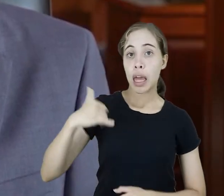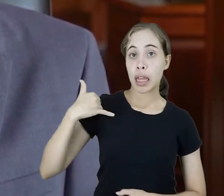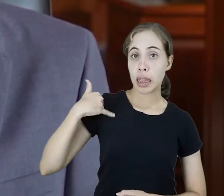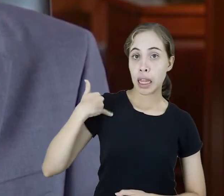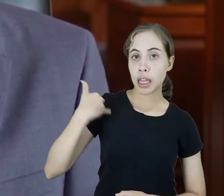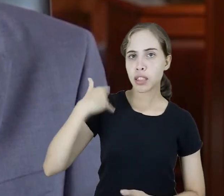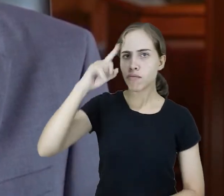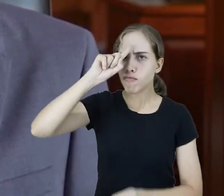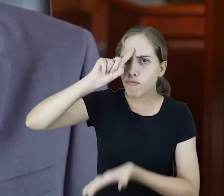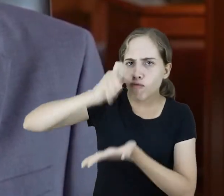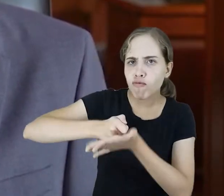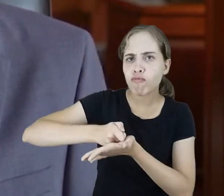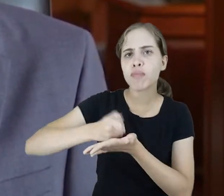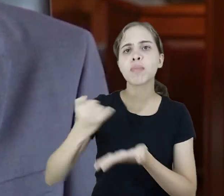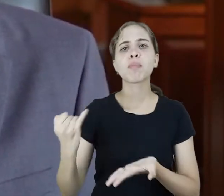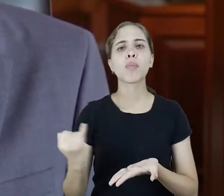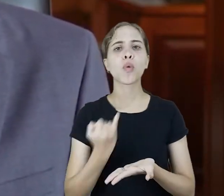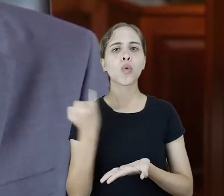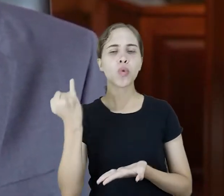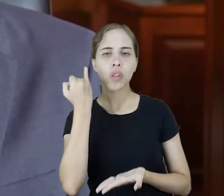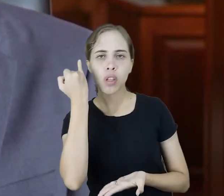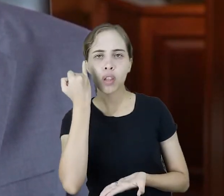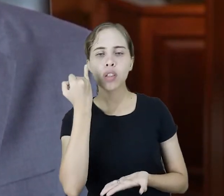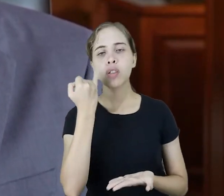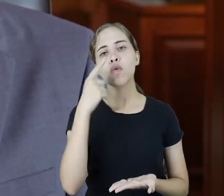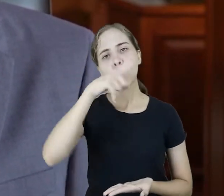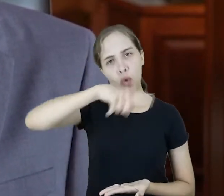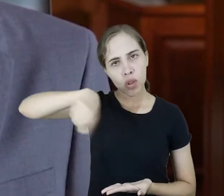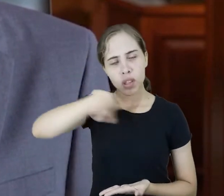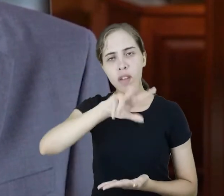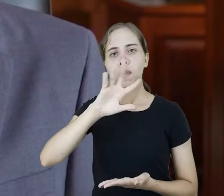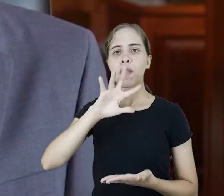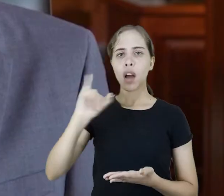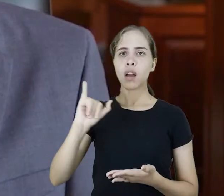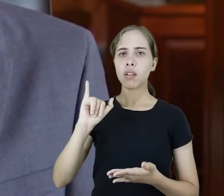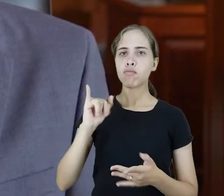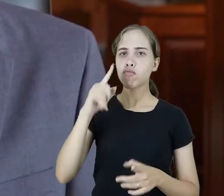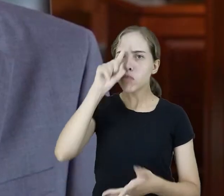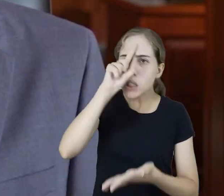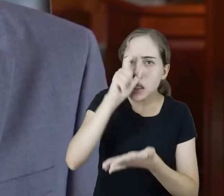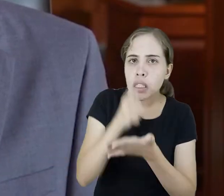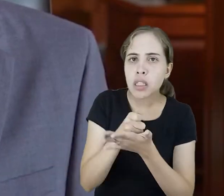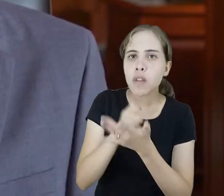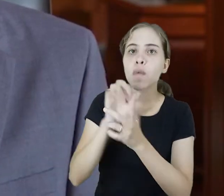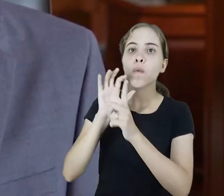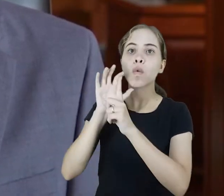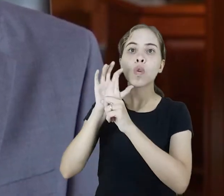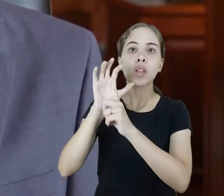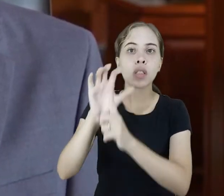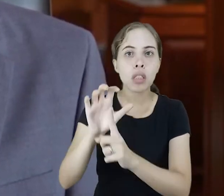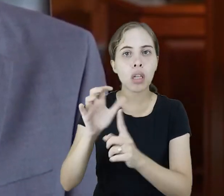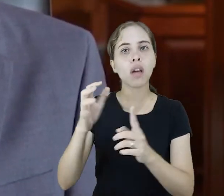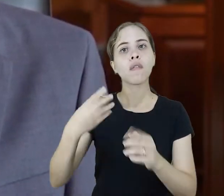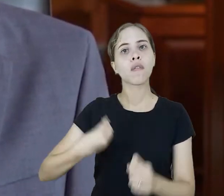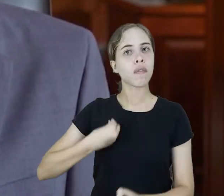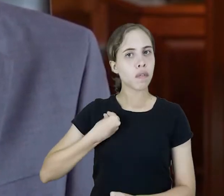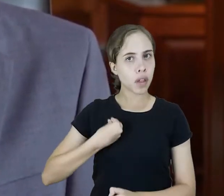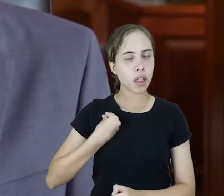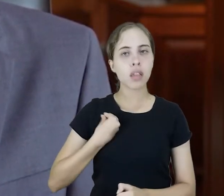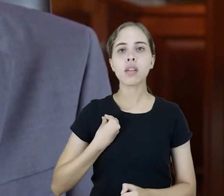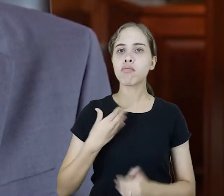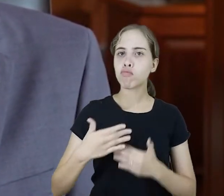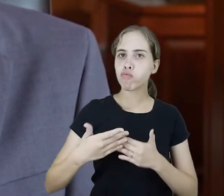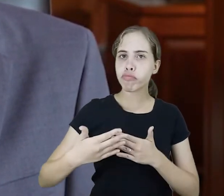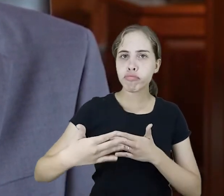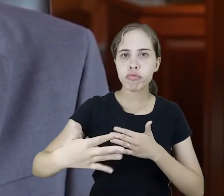tomar decisões cruciais, decisões que afetarão o restante de sua vida mortal e eterna.